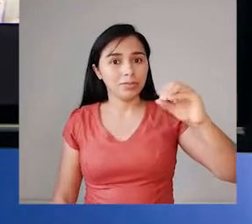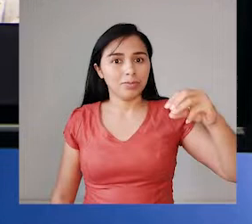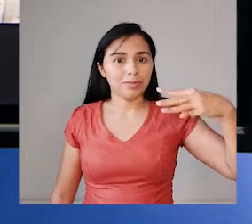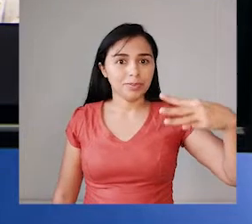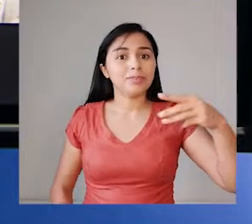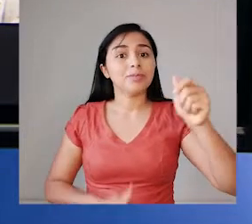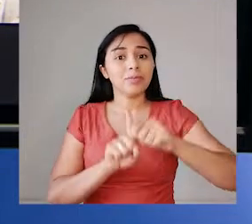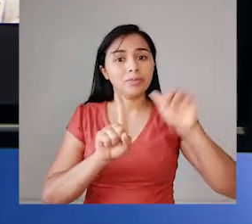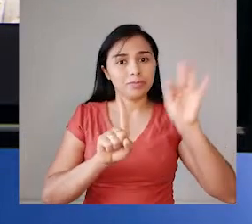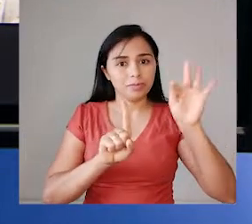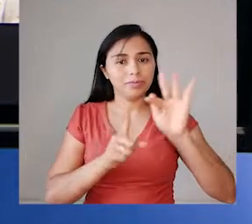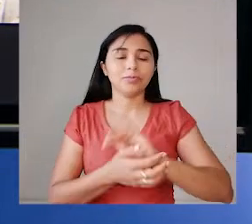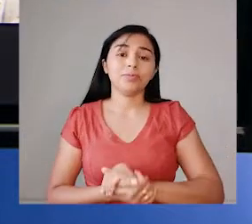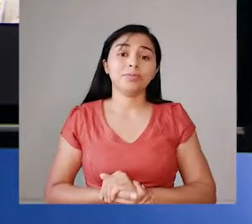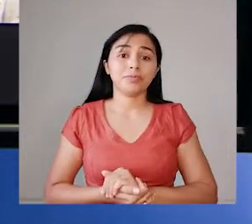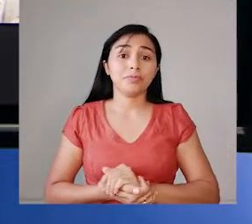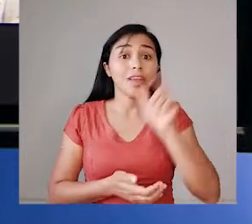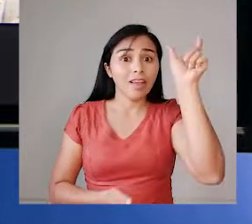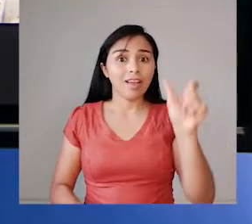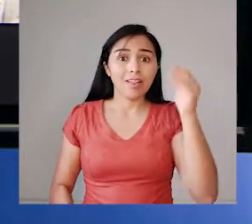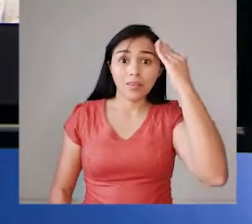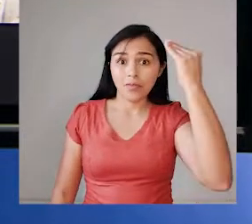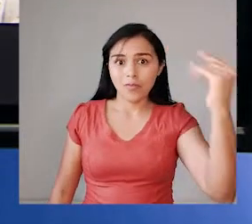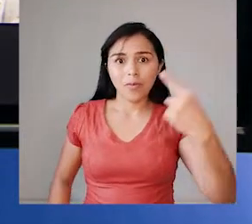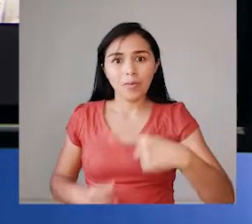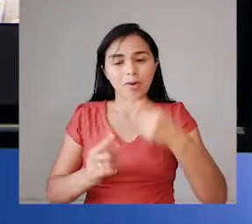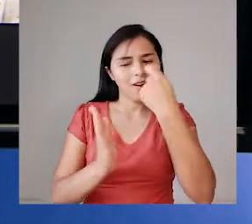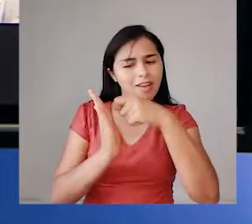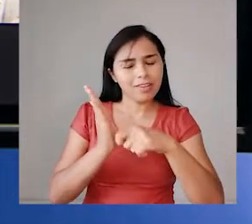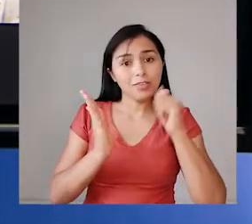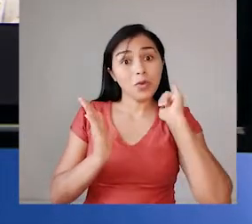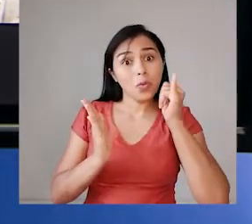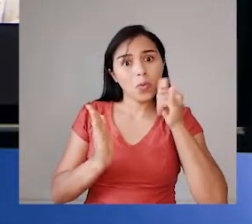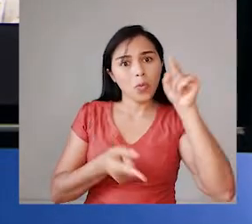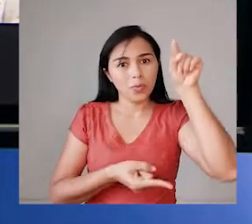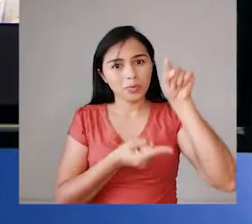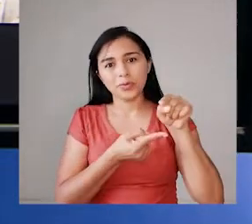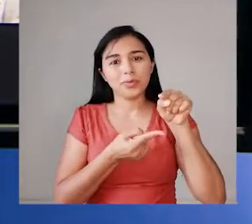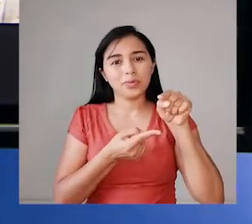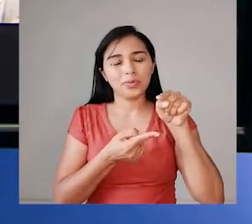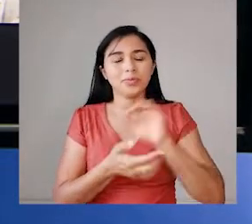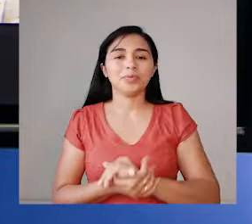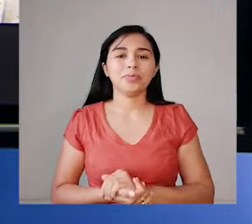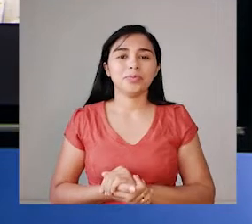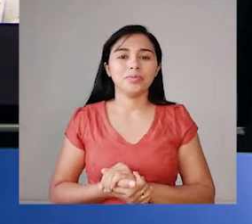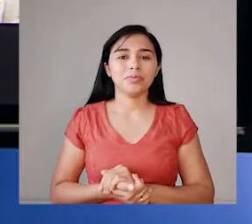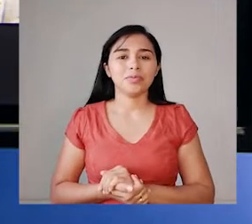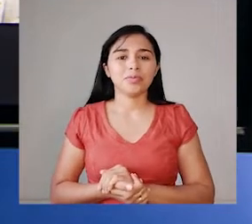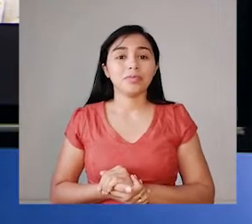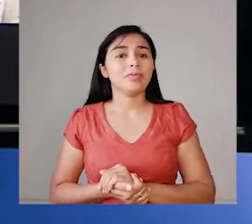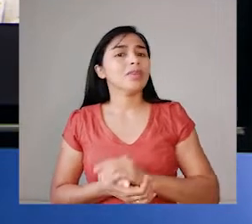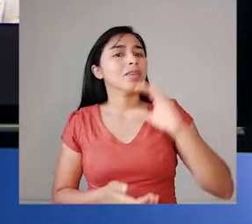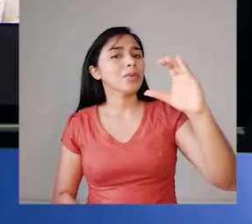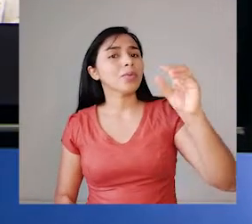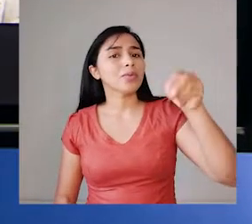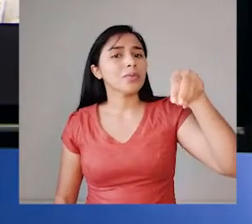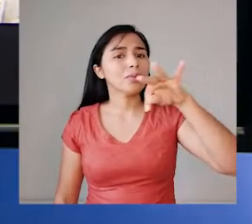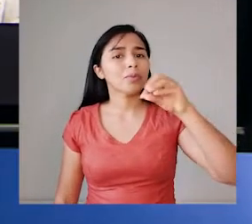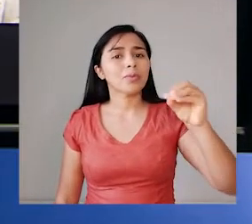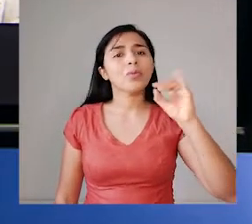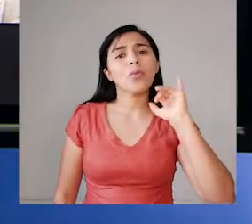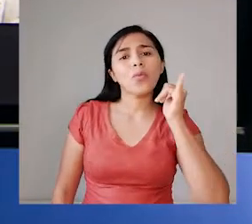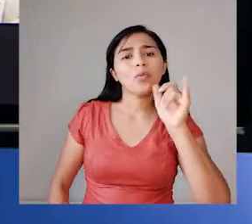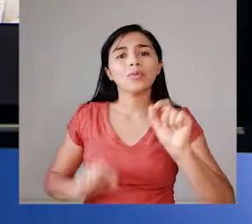conhecido por escrever contos super curtos. O que nós conhecemos por contos?